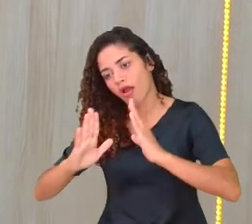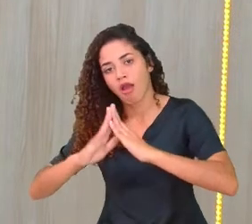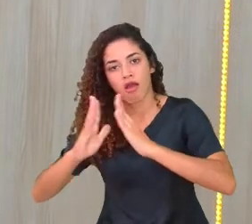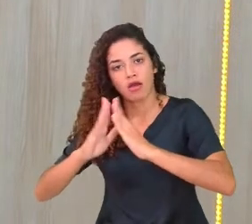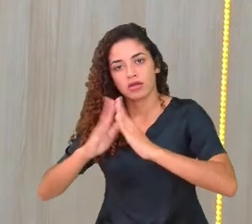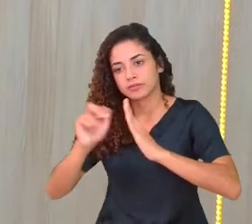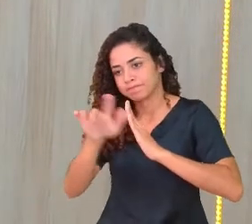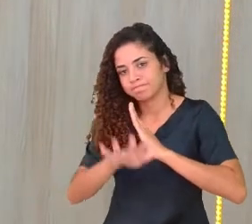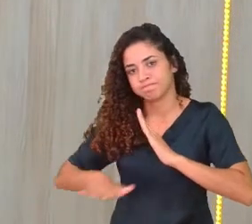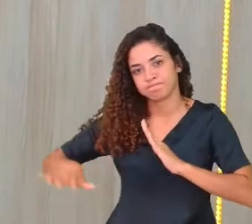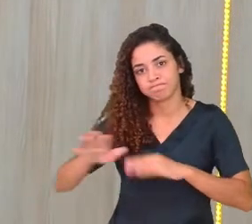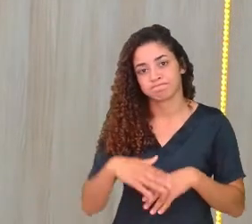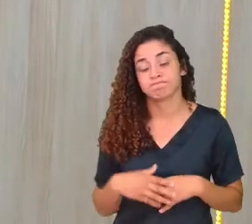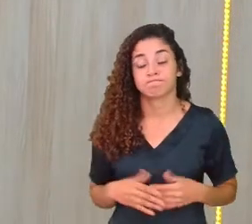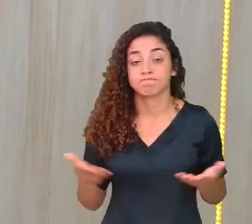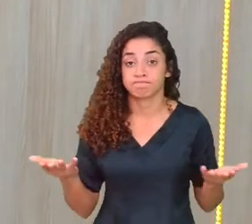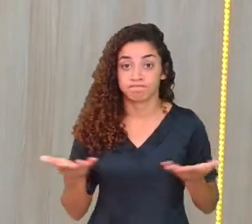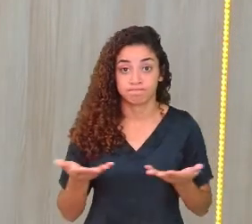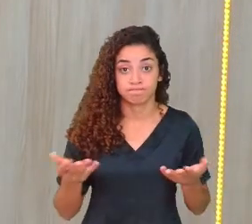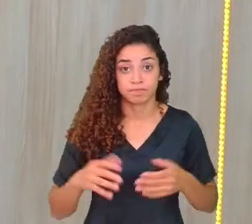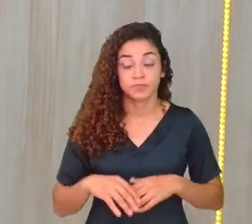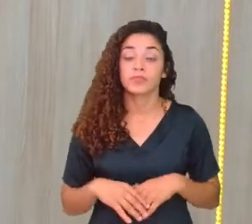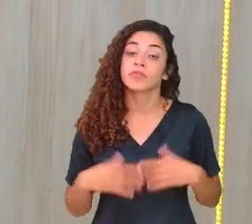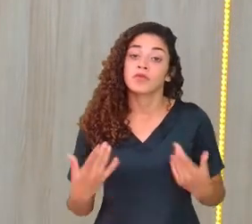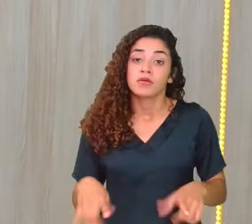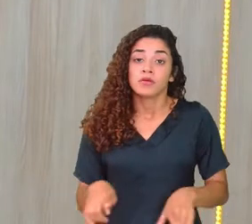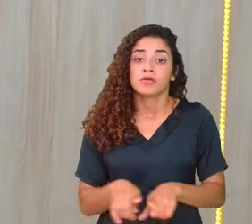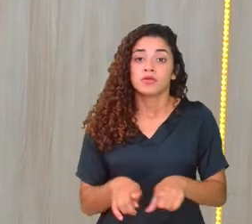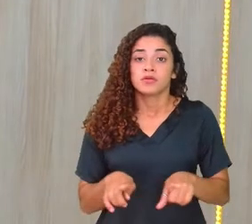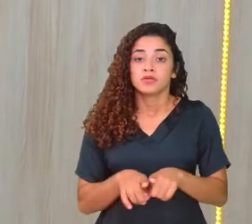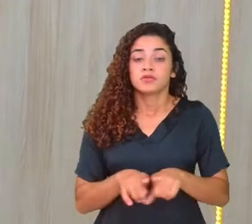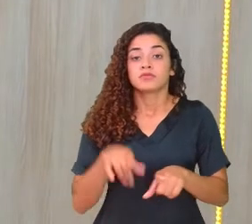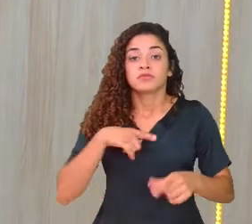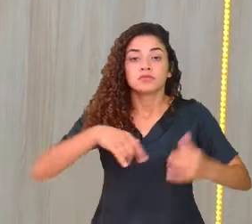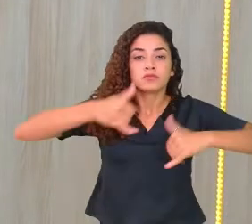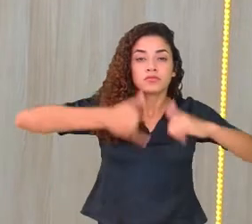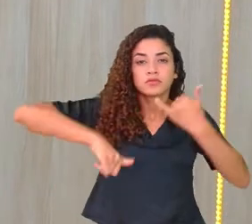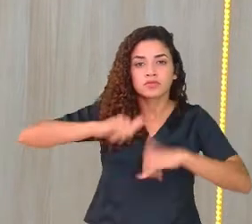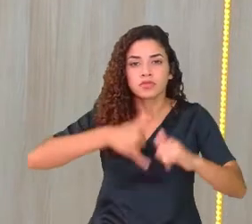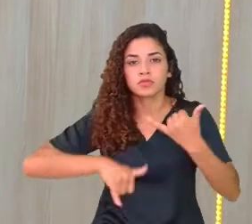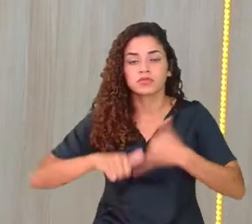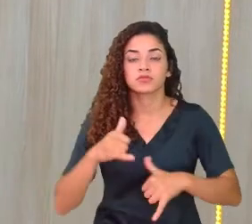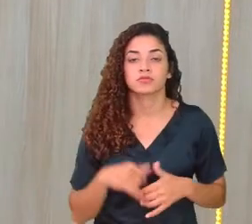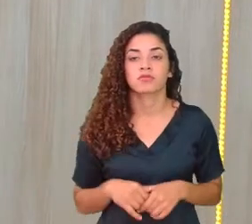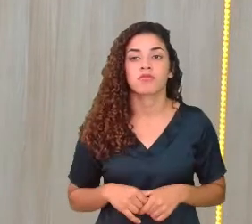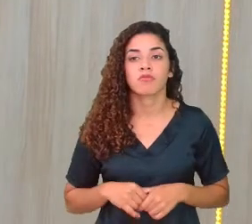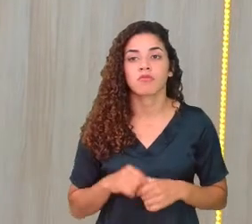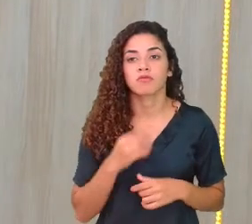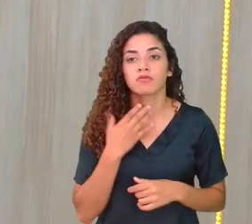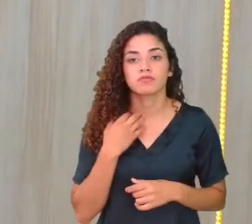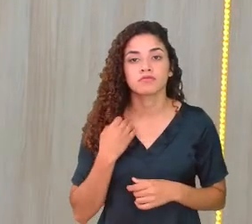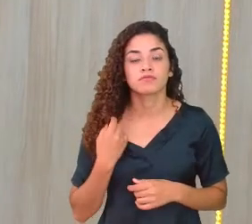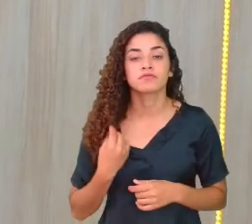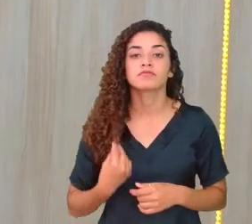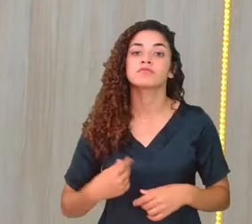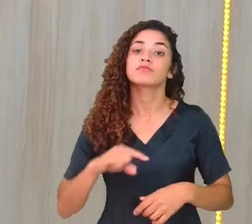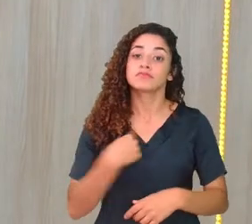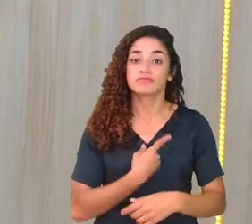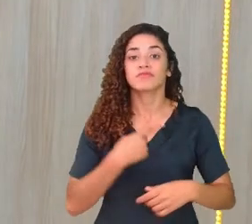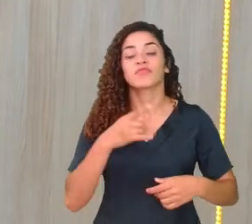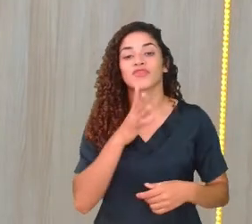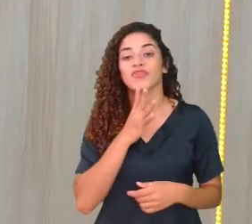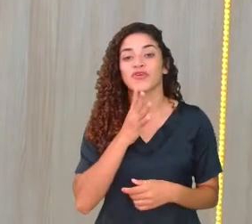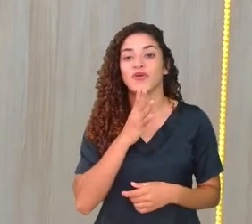né, atualmente. Mas também a eletricidade, como a conhecemos